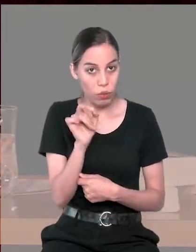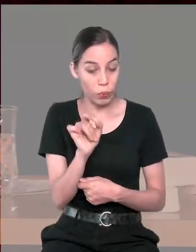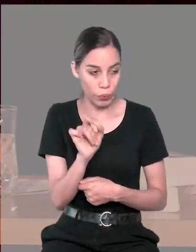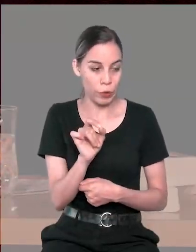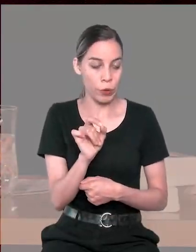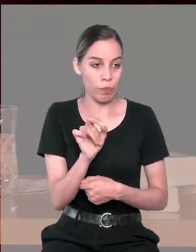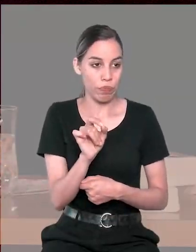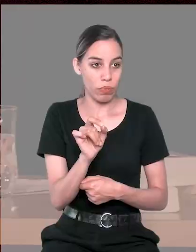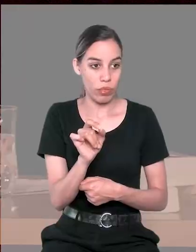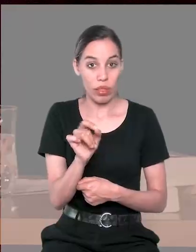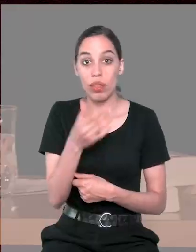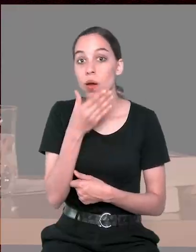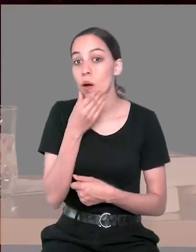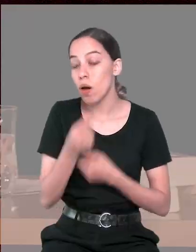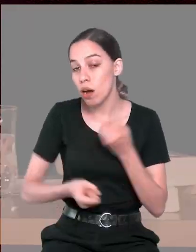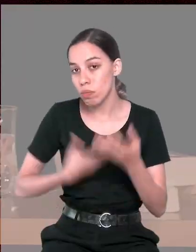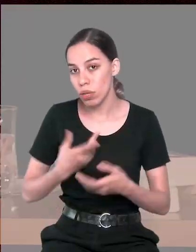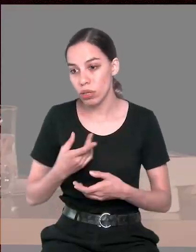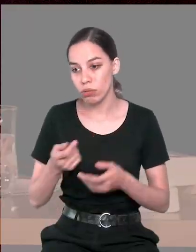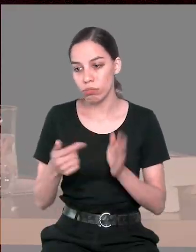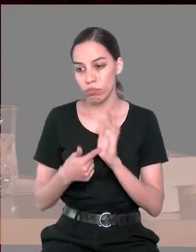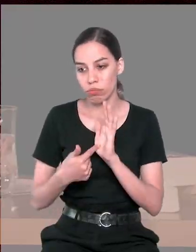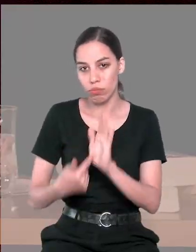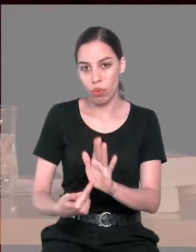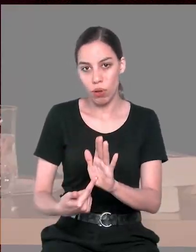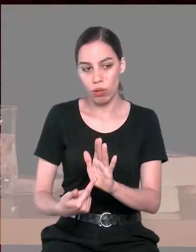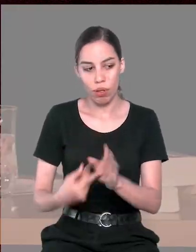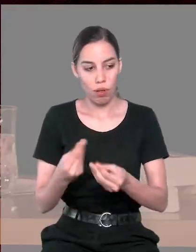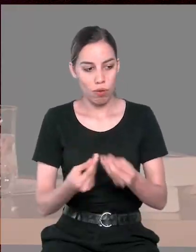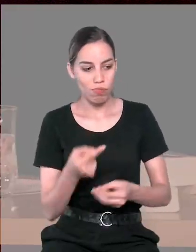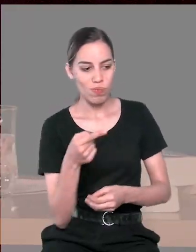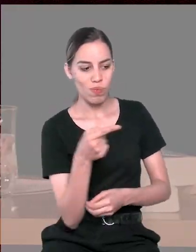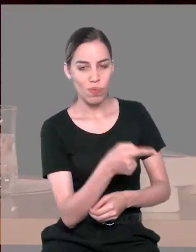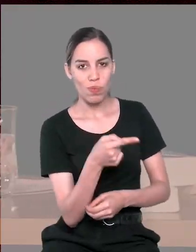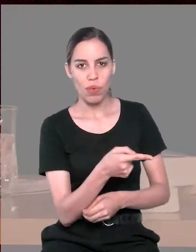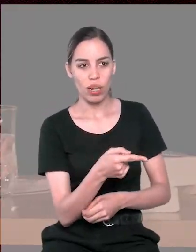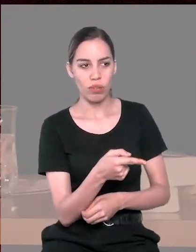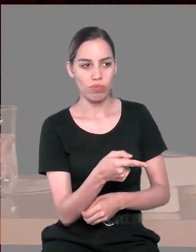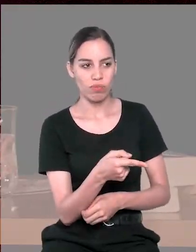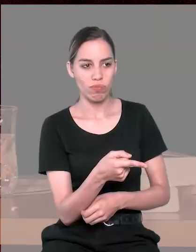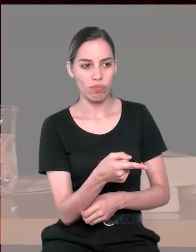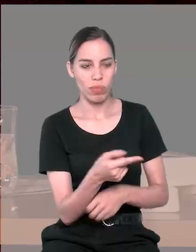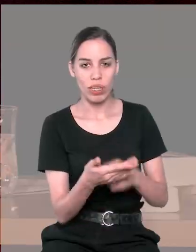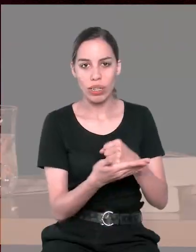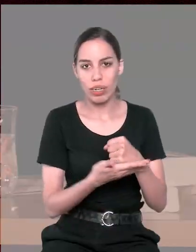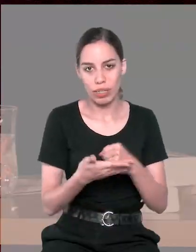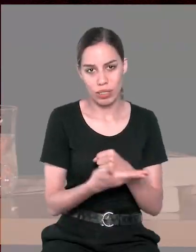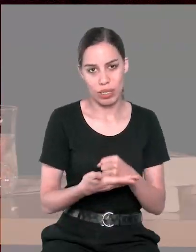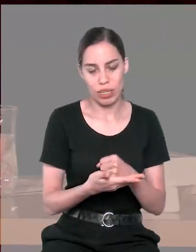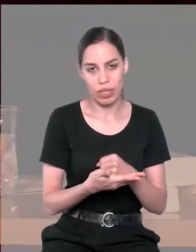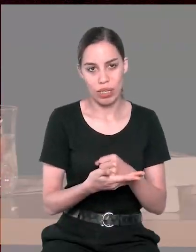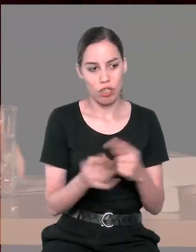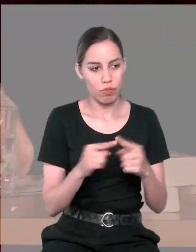a importância que o Valéry dá a essa indeterminação do qual o Leonardo é fundamental. Essa ideia de que